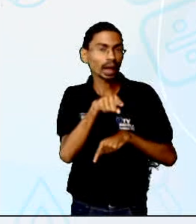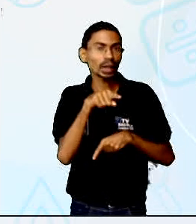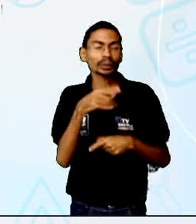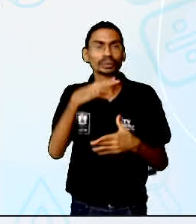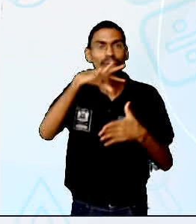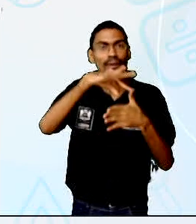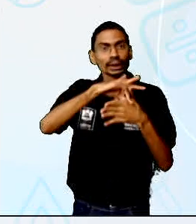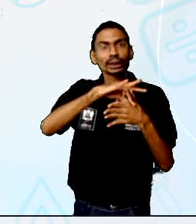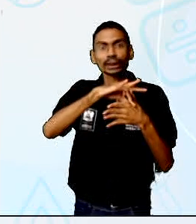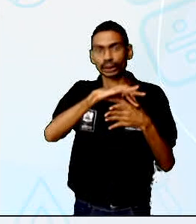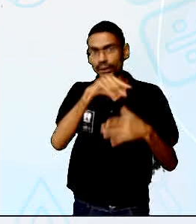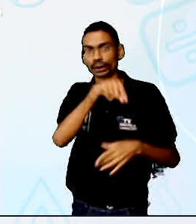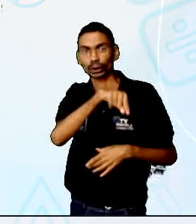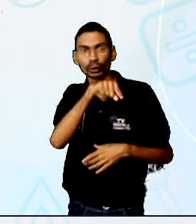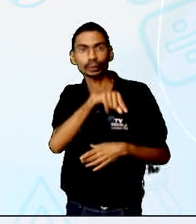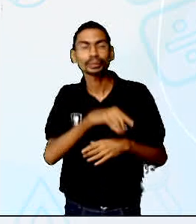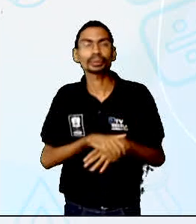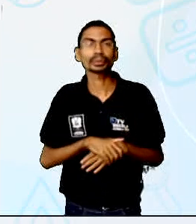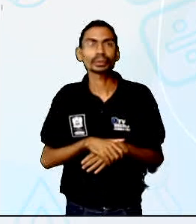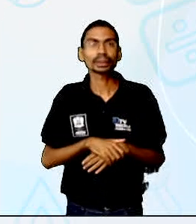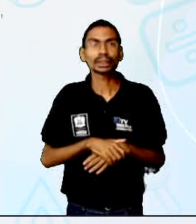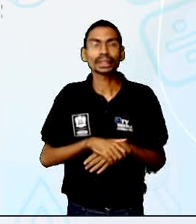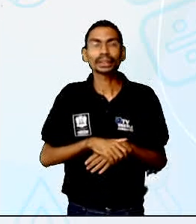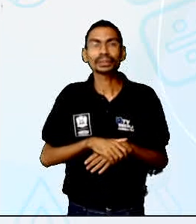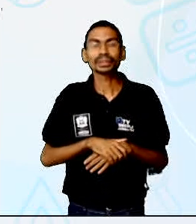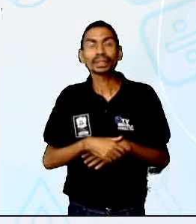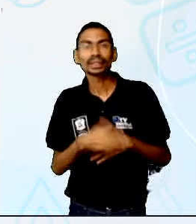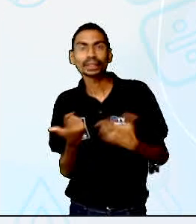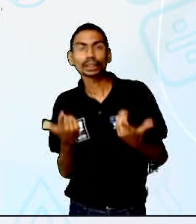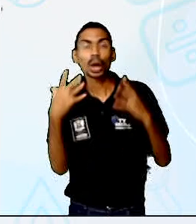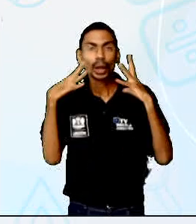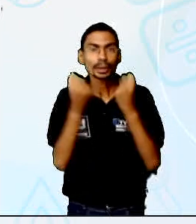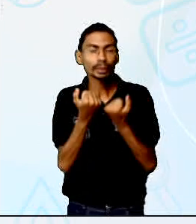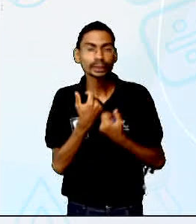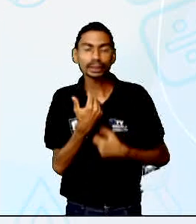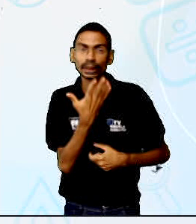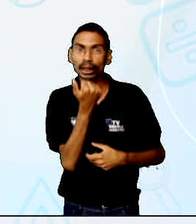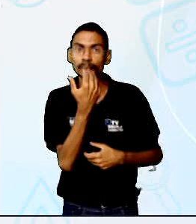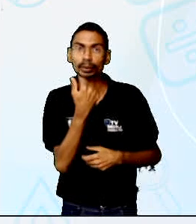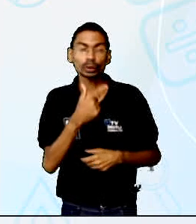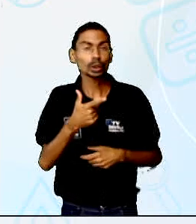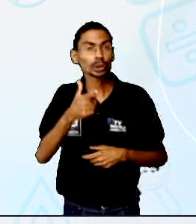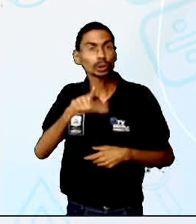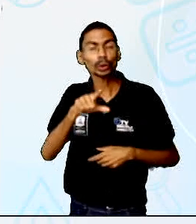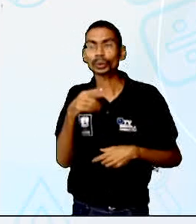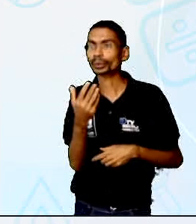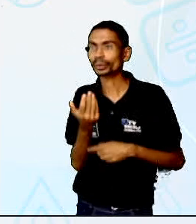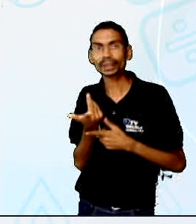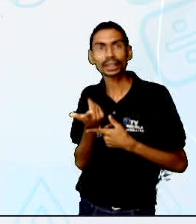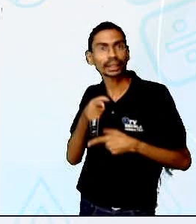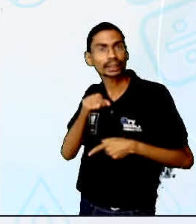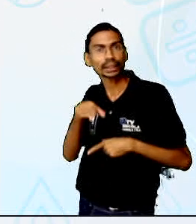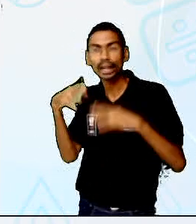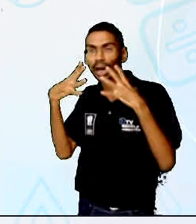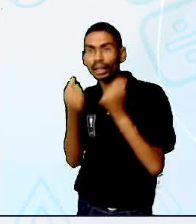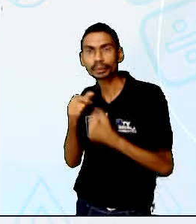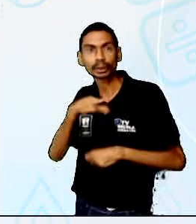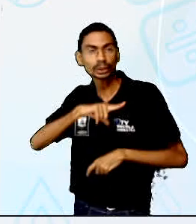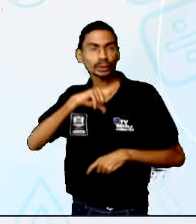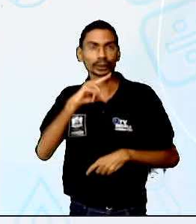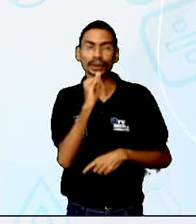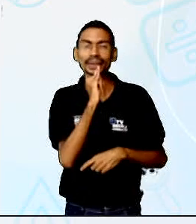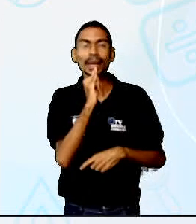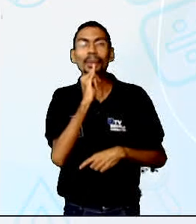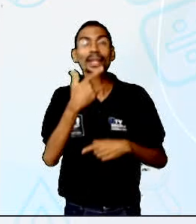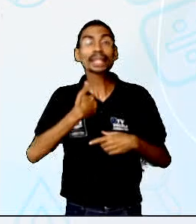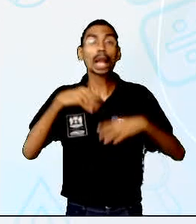são animais que se alimentam de outros animais, como por exemplo nós temos o leão. Existem também